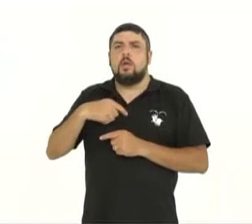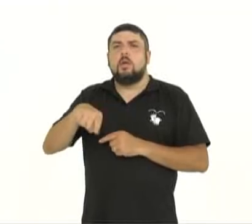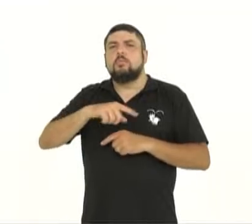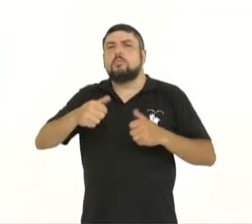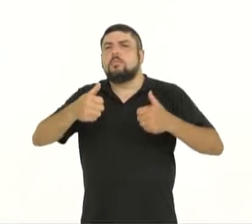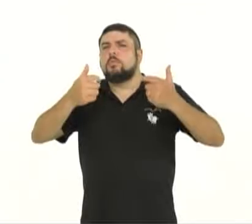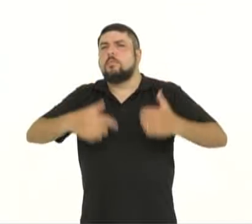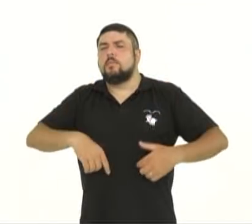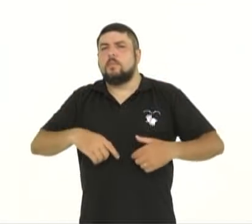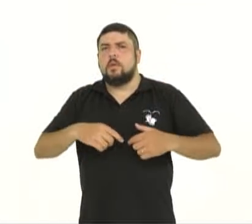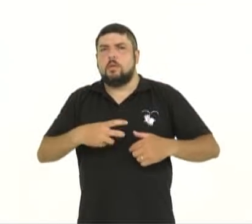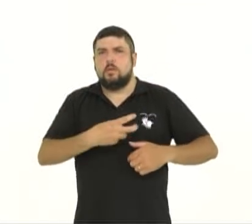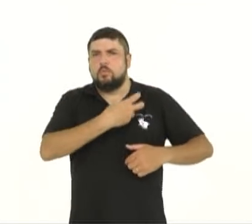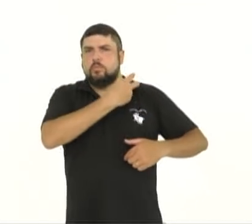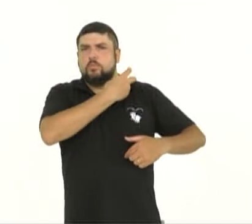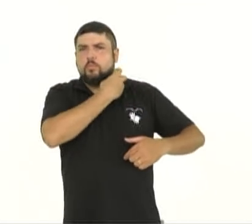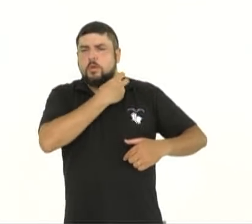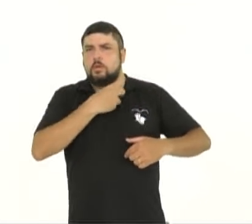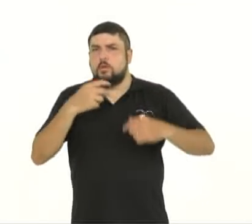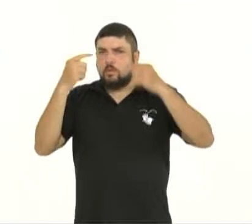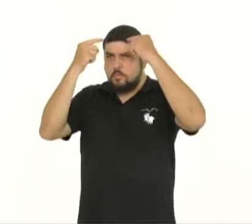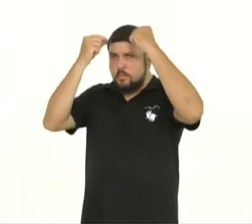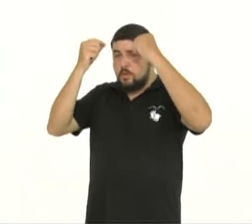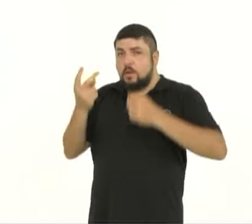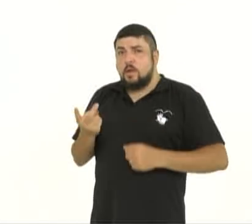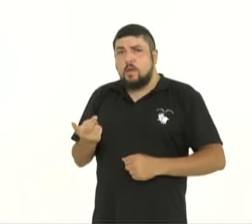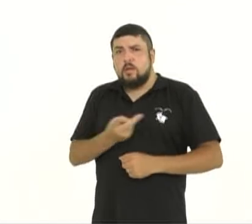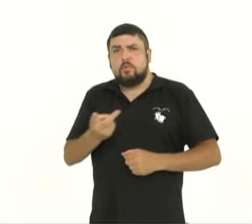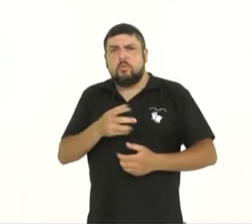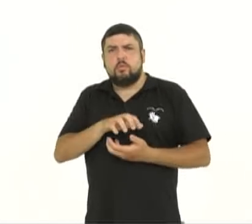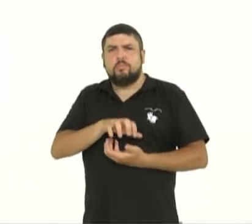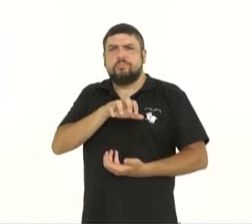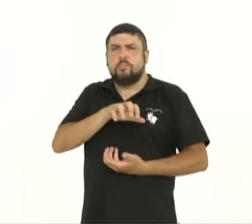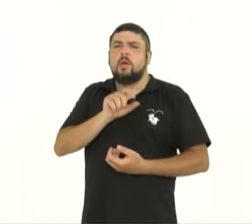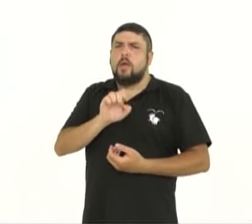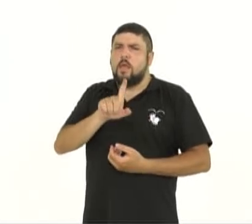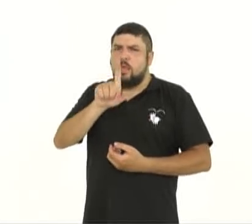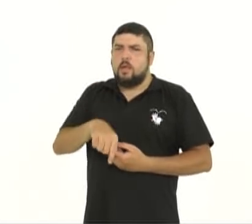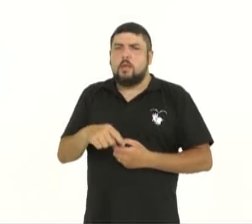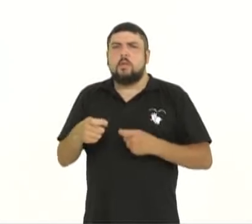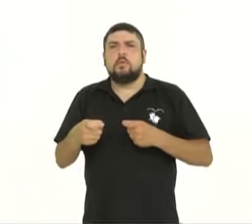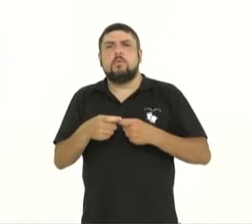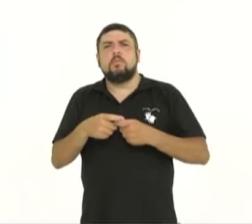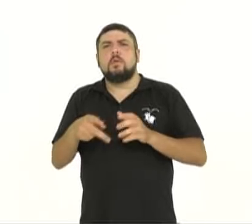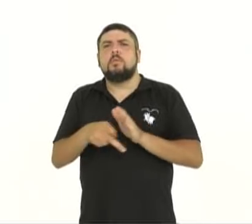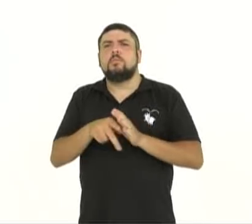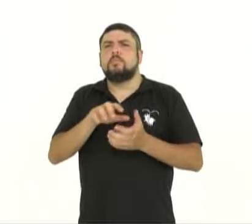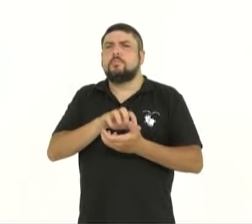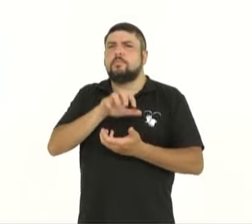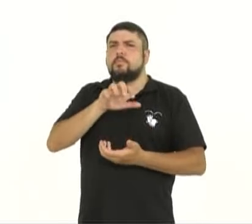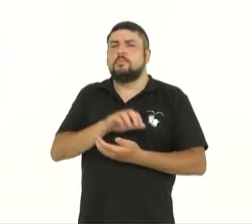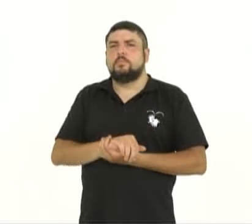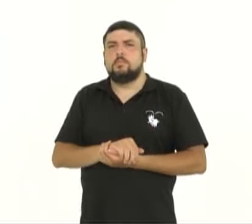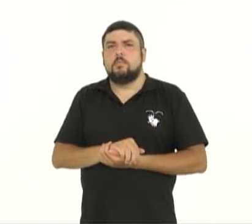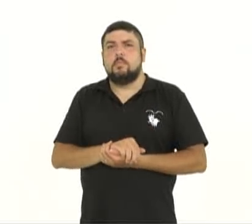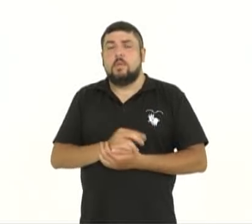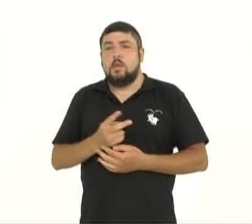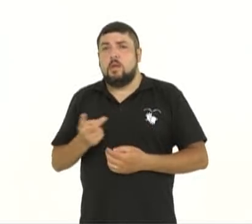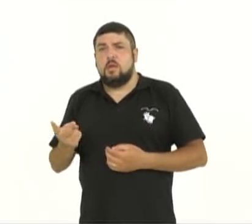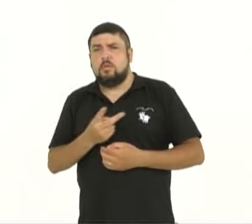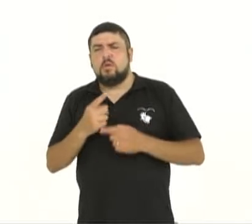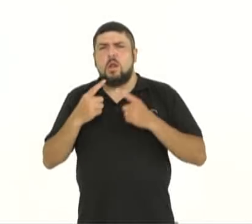Drácula e Batman estão idosos e encontram-se em uma clínica geriátrica. Fazem reclamações em um